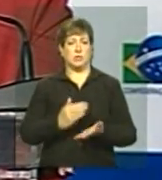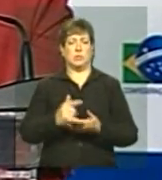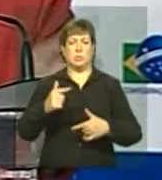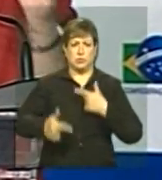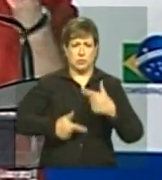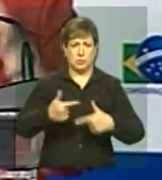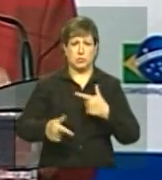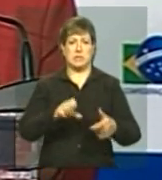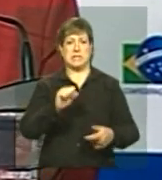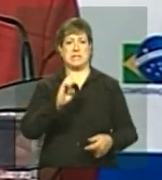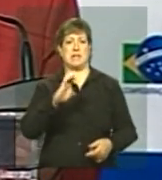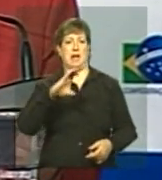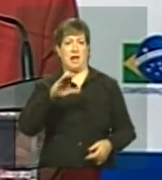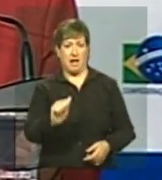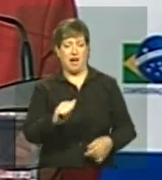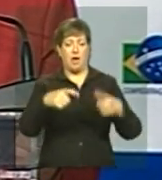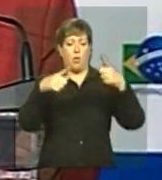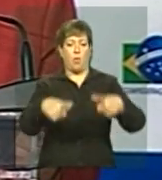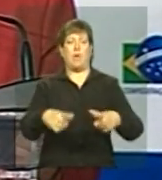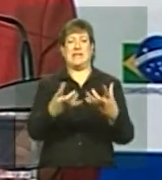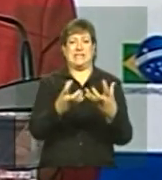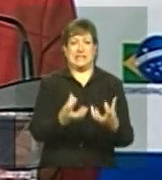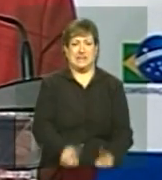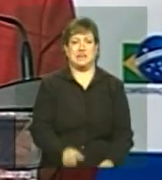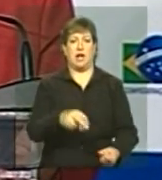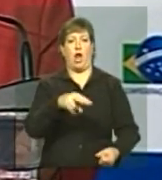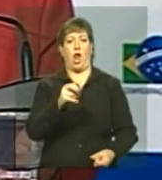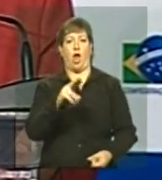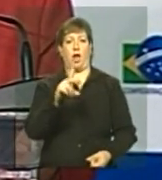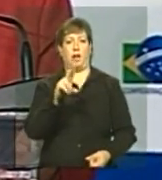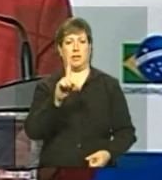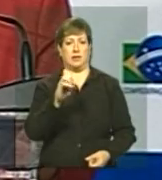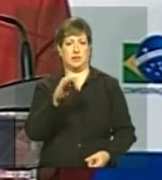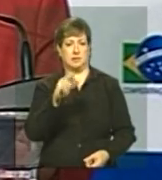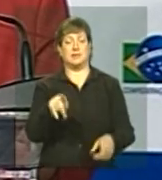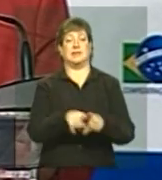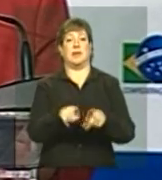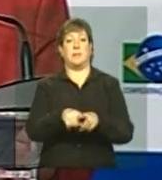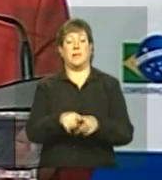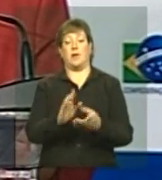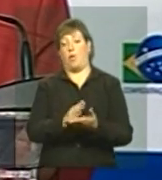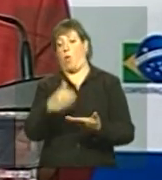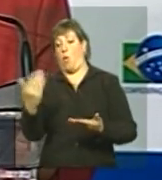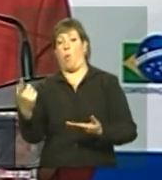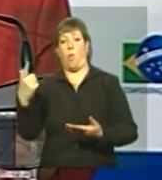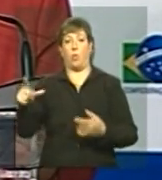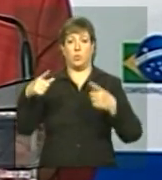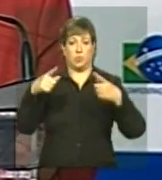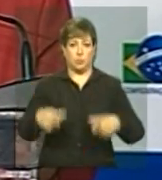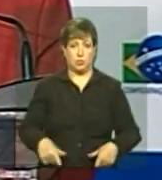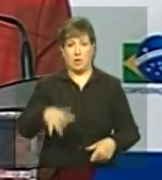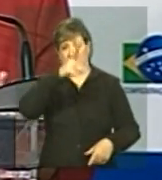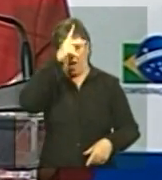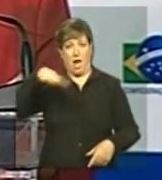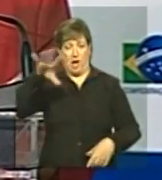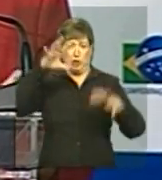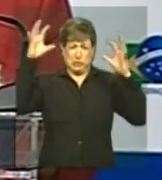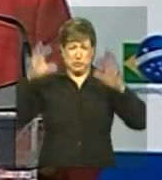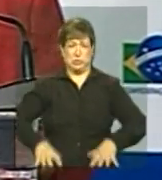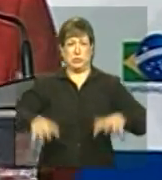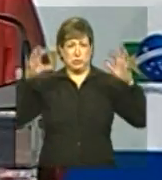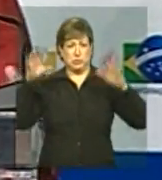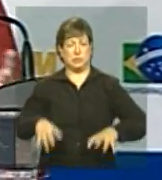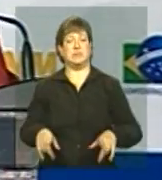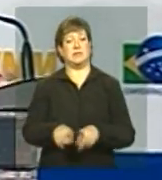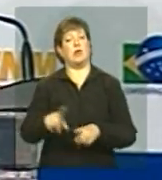enfrentando, tanto a seca no Nordeste como a imensa quantidade de chuva que ocorre hoje no Amazonas.